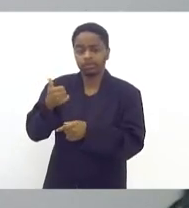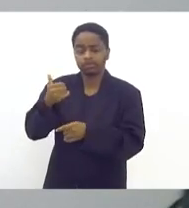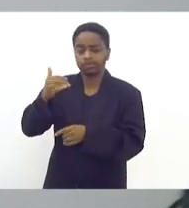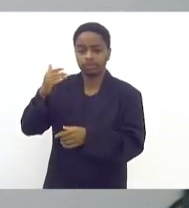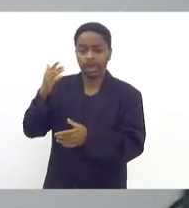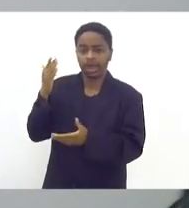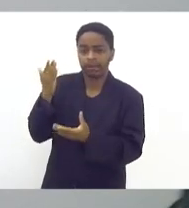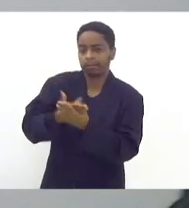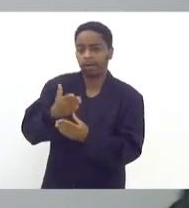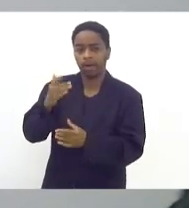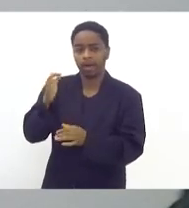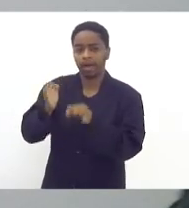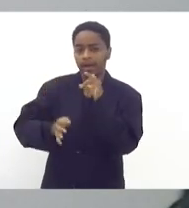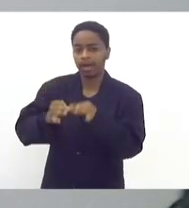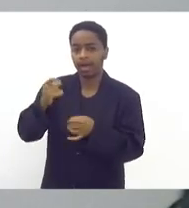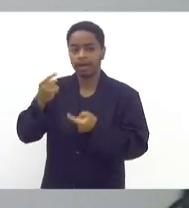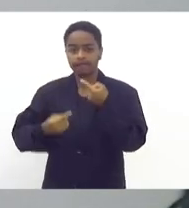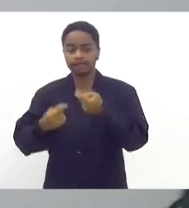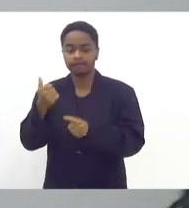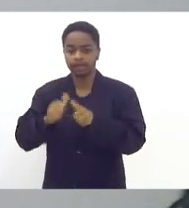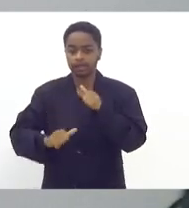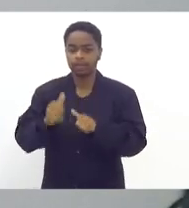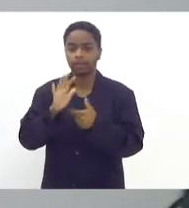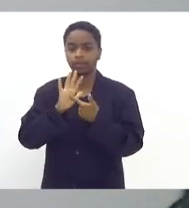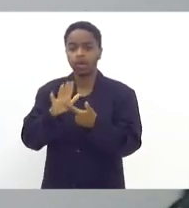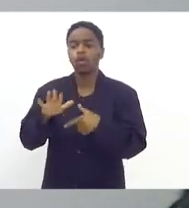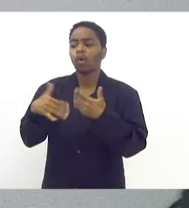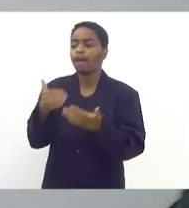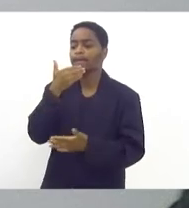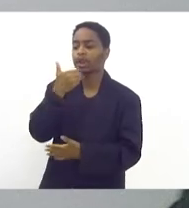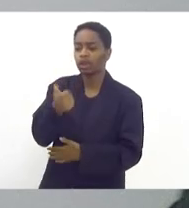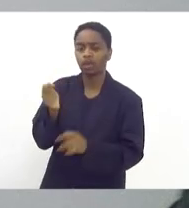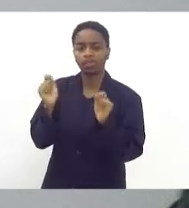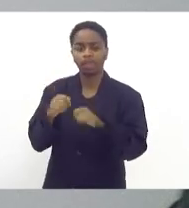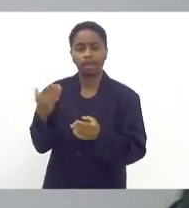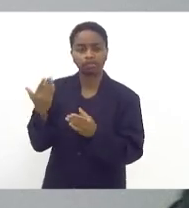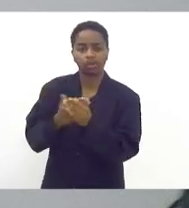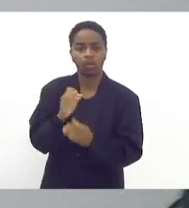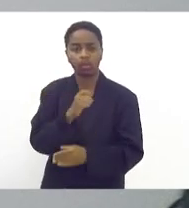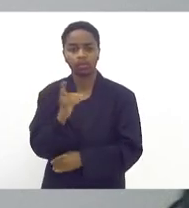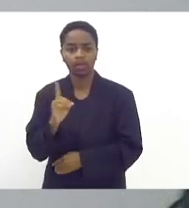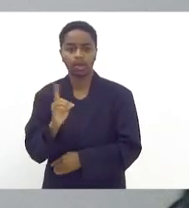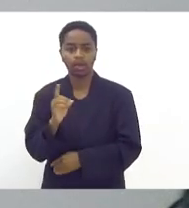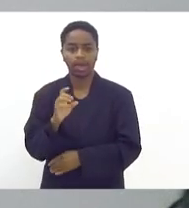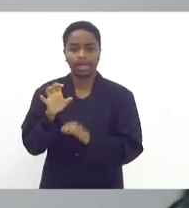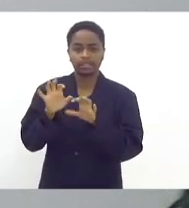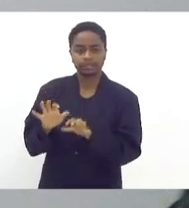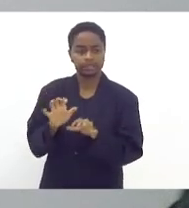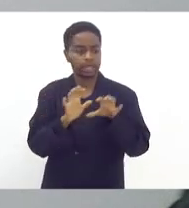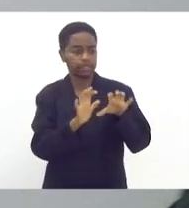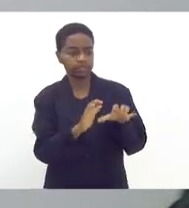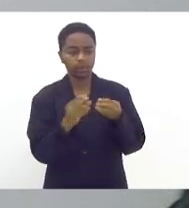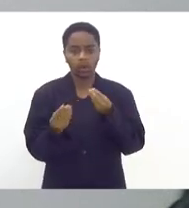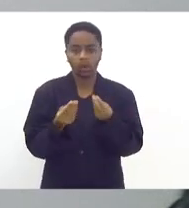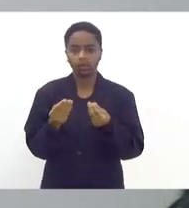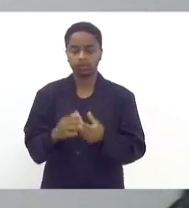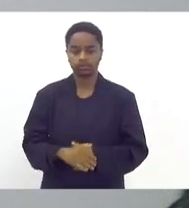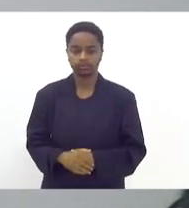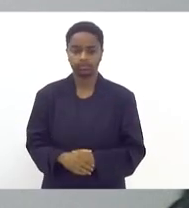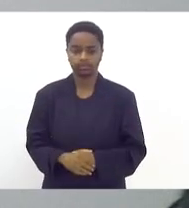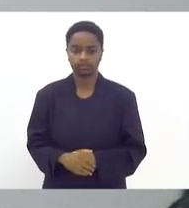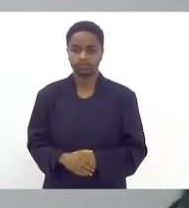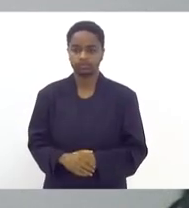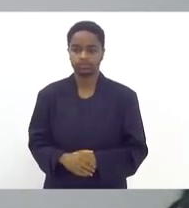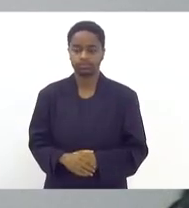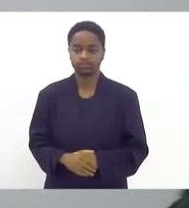avaliam vamos vamos ver aqui comal ação melhor vamos ver se é para entrar com ação assim assado cozido